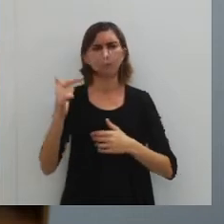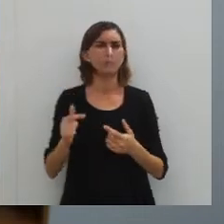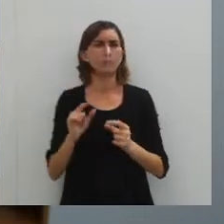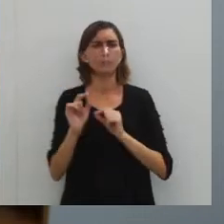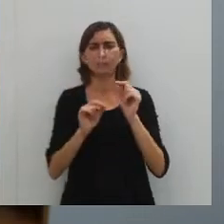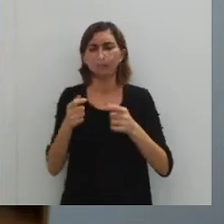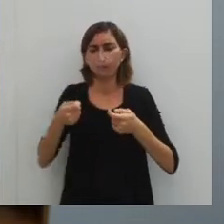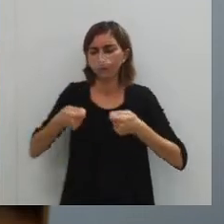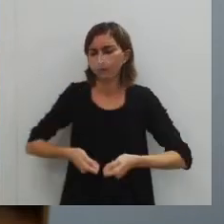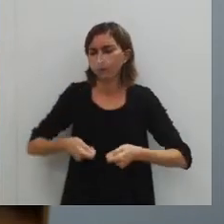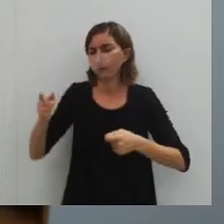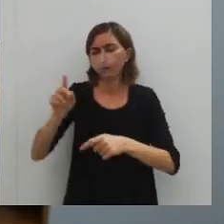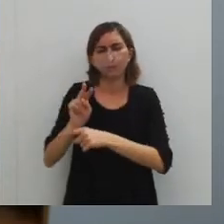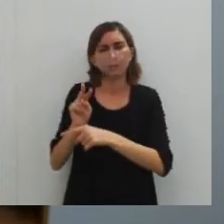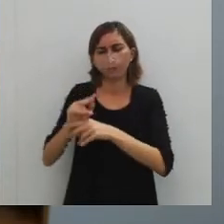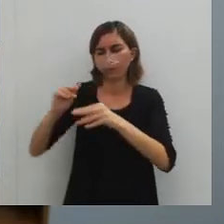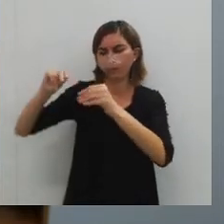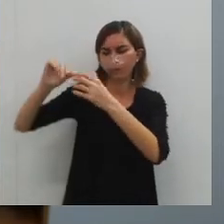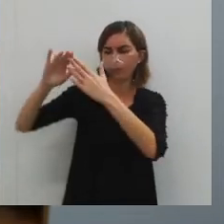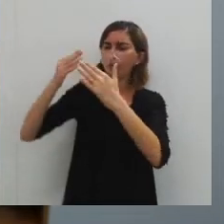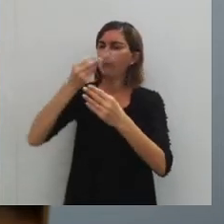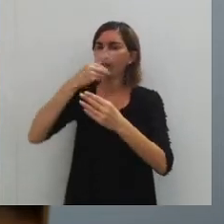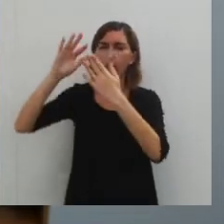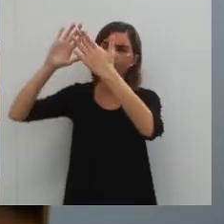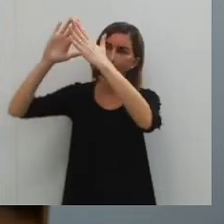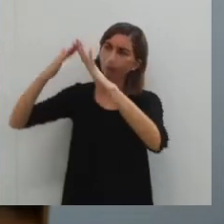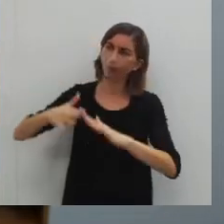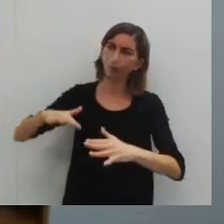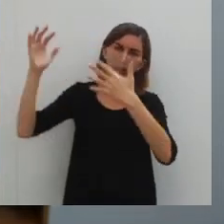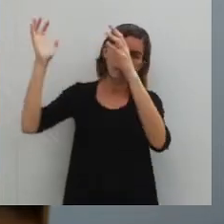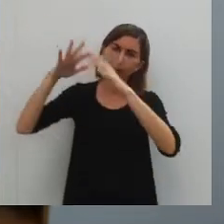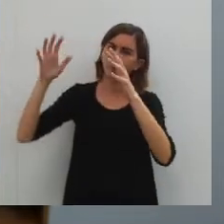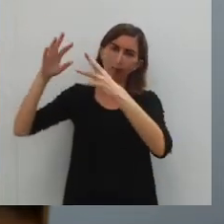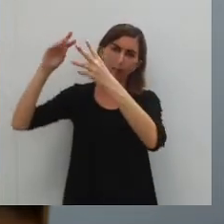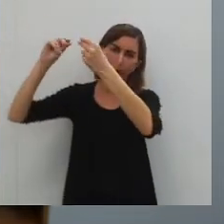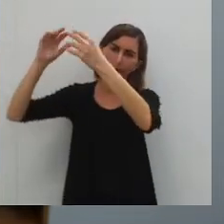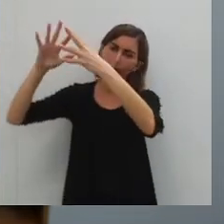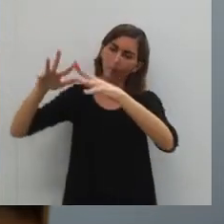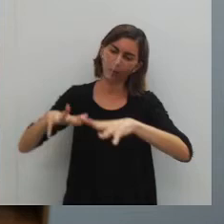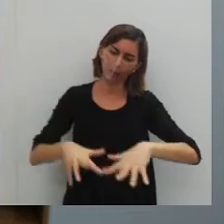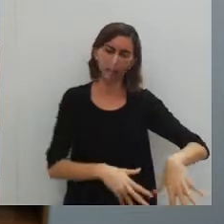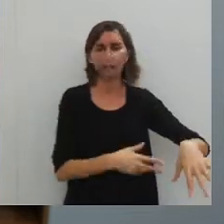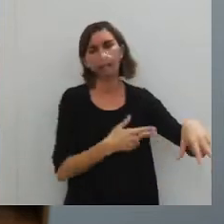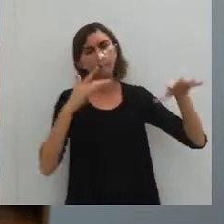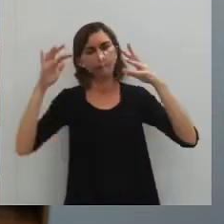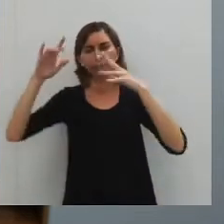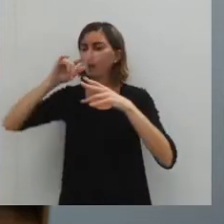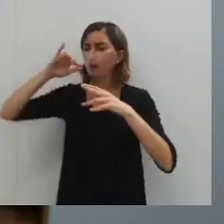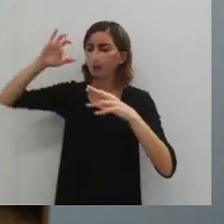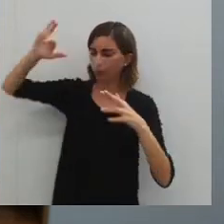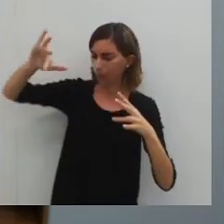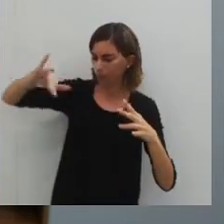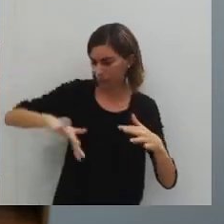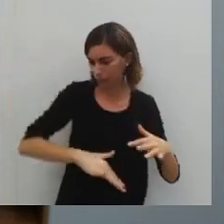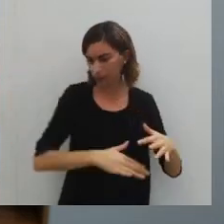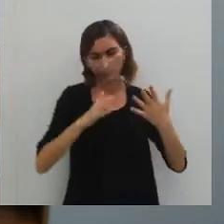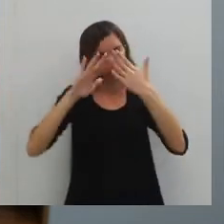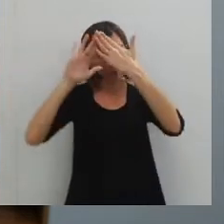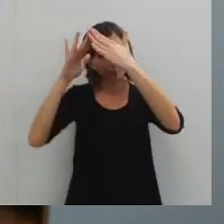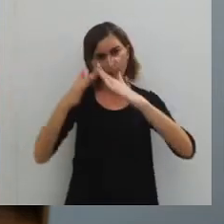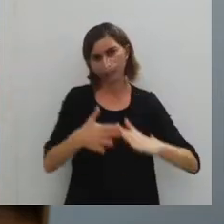que segurar e proteger aquele solo. Quando chove muito, a água infiltra e temos